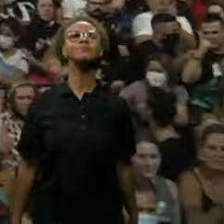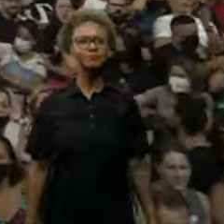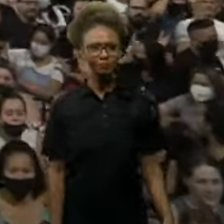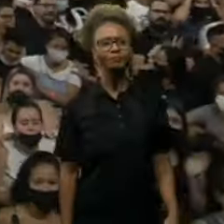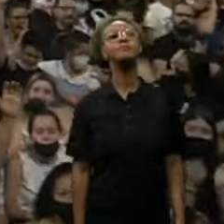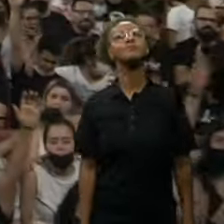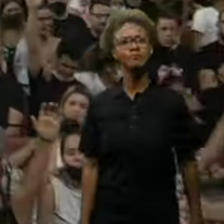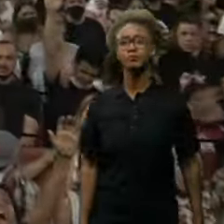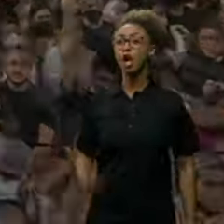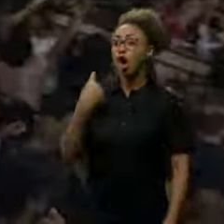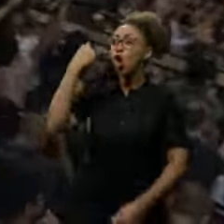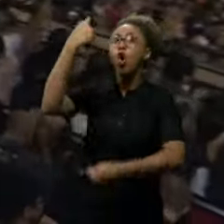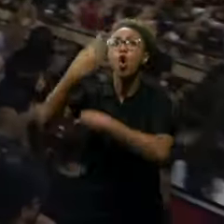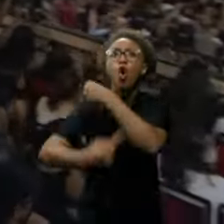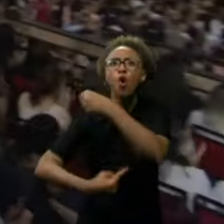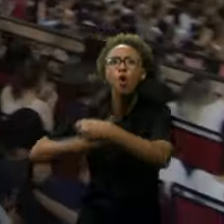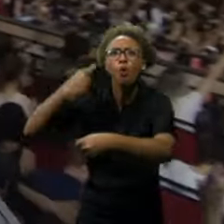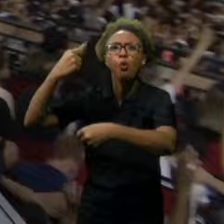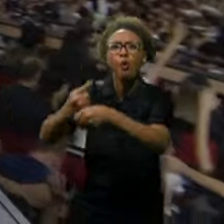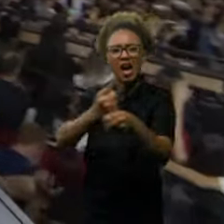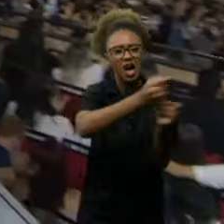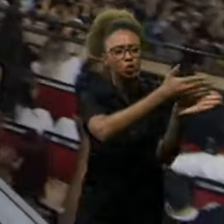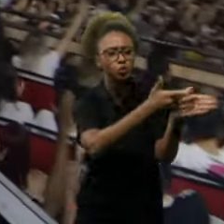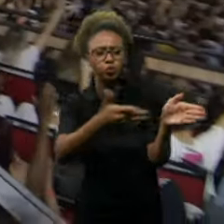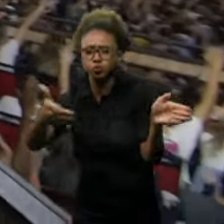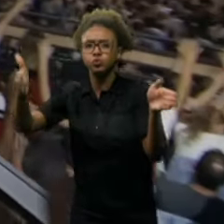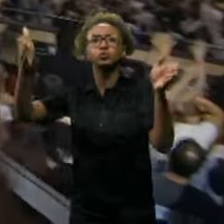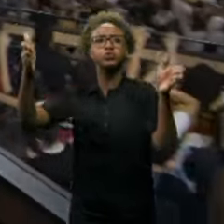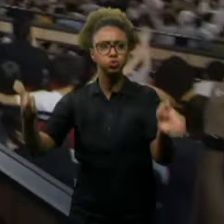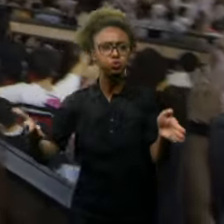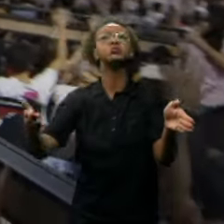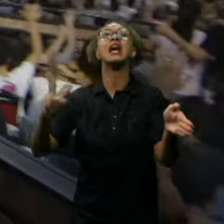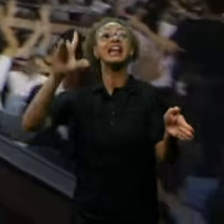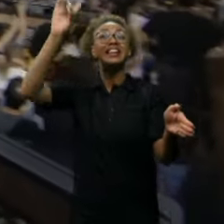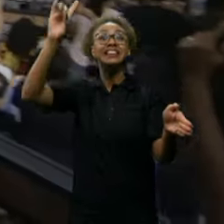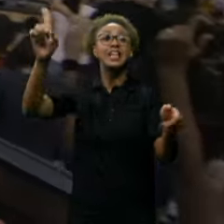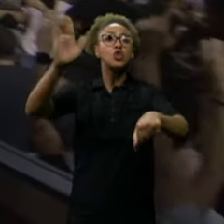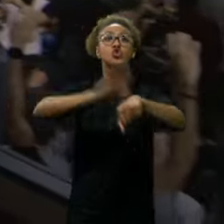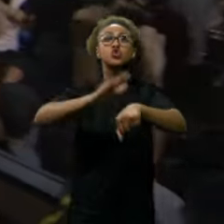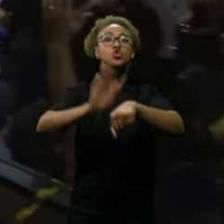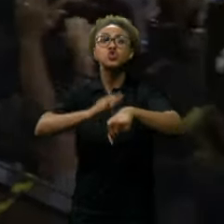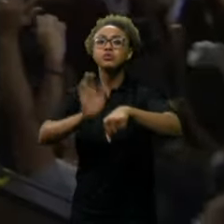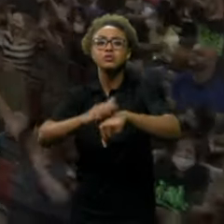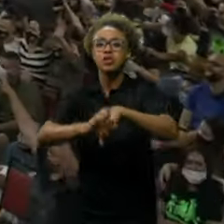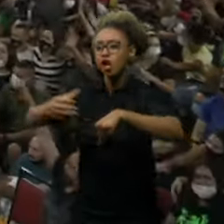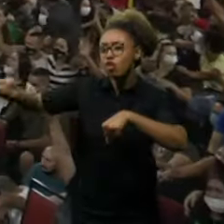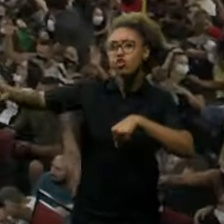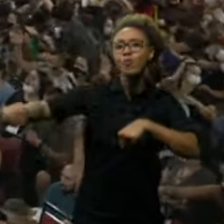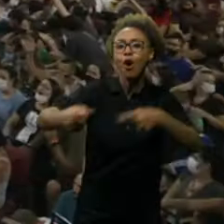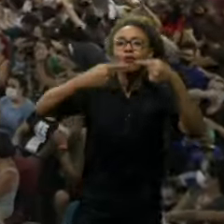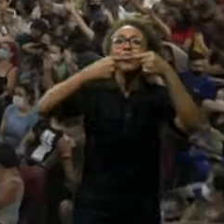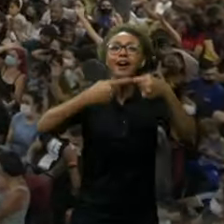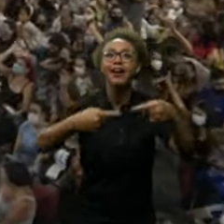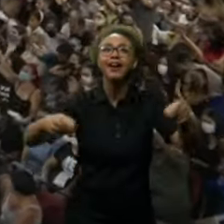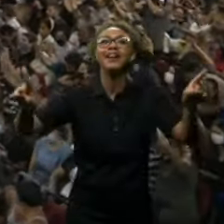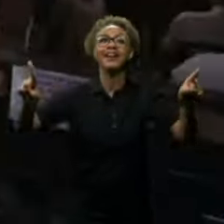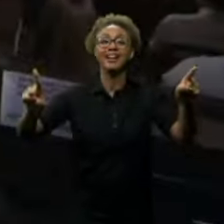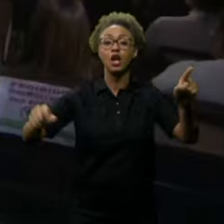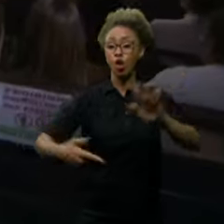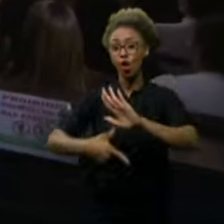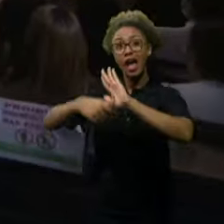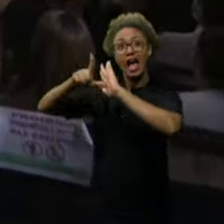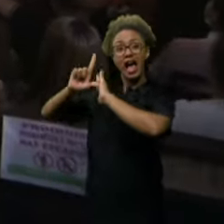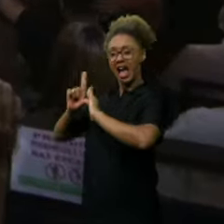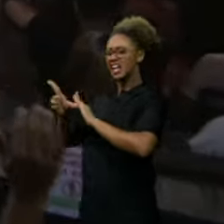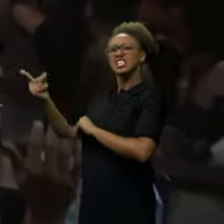o rei o lado Deus vai inaugurar um novo ciclo e fechar um